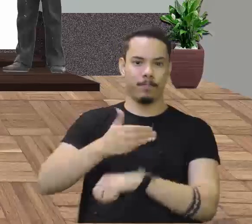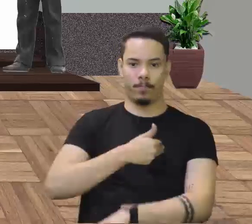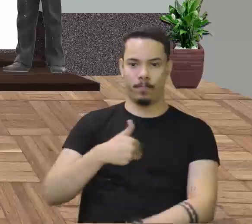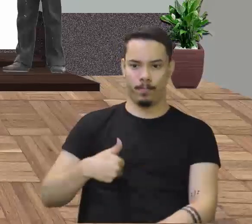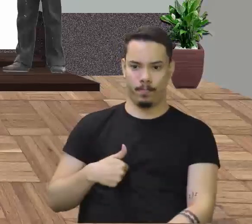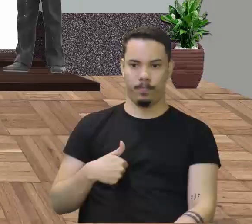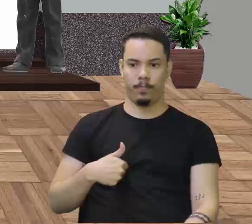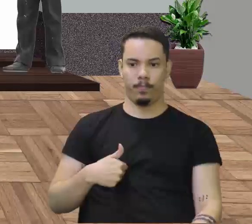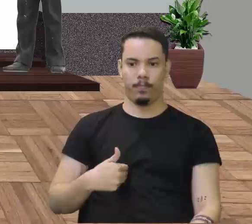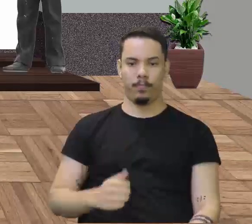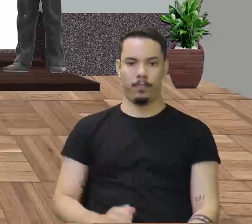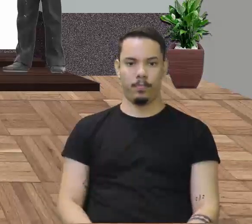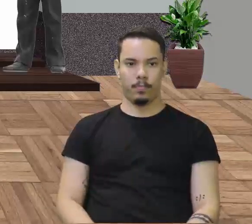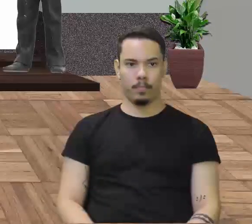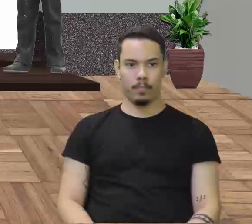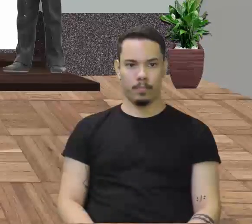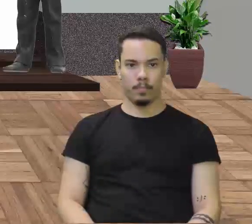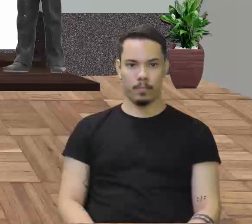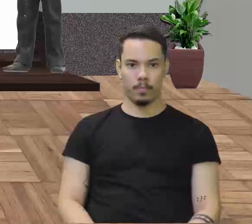governando.